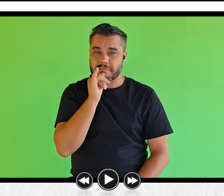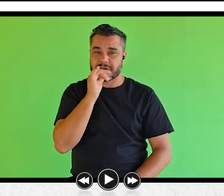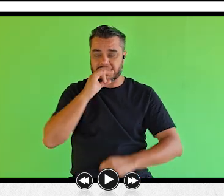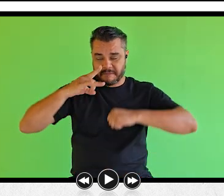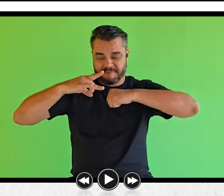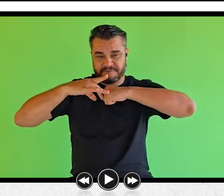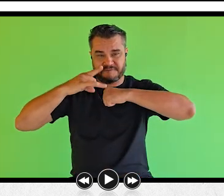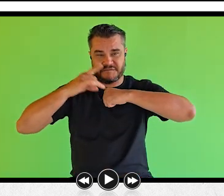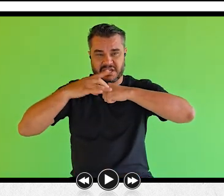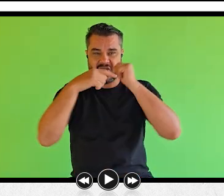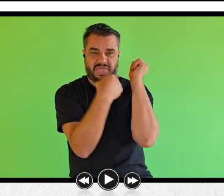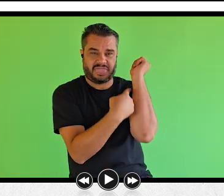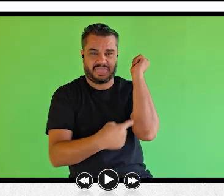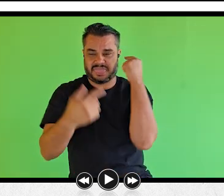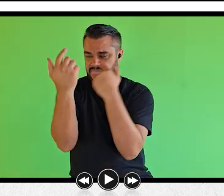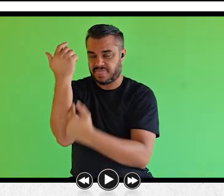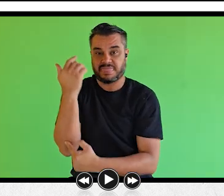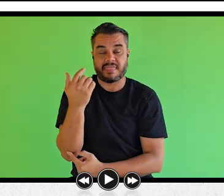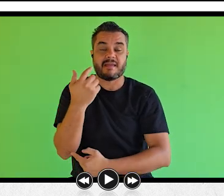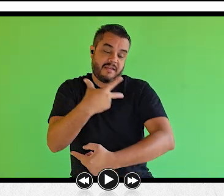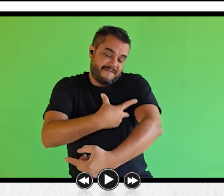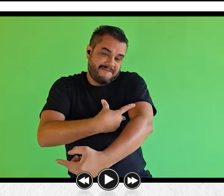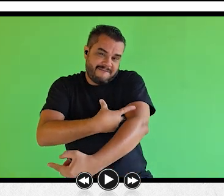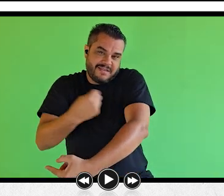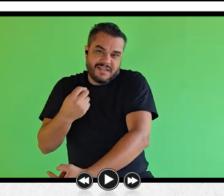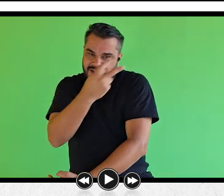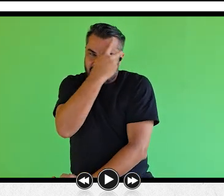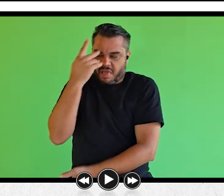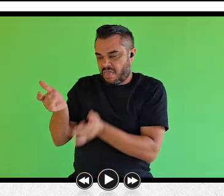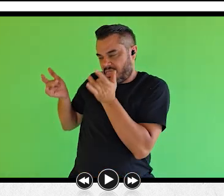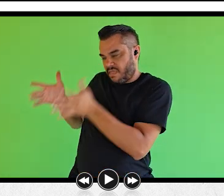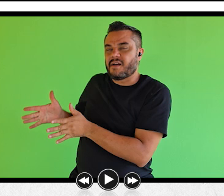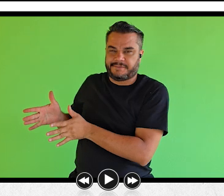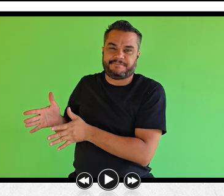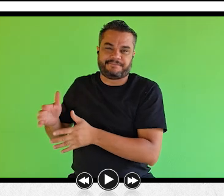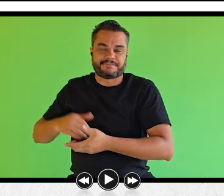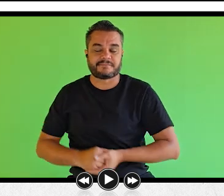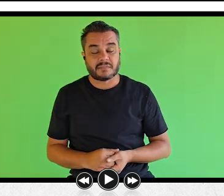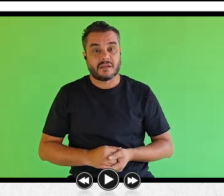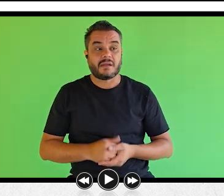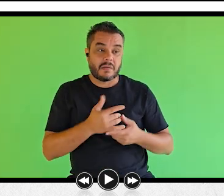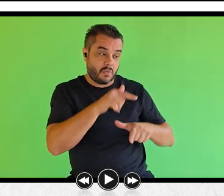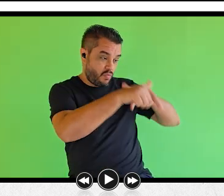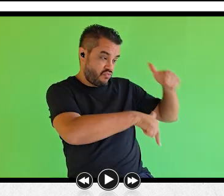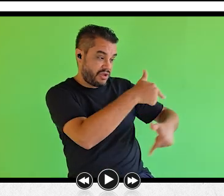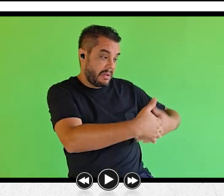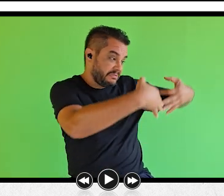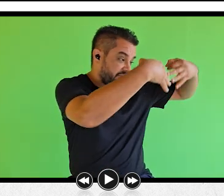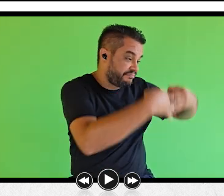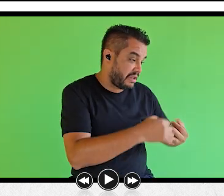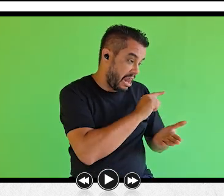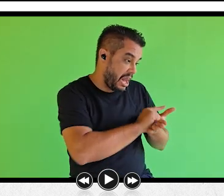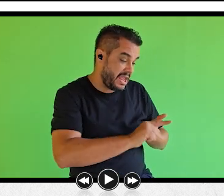exemplo. Afasta ainda mais essas pessoas de um trabalho digno, essa condição toda. E o direito à saúde do trabalhador